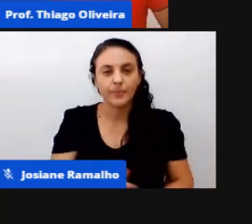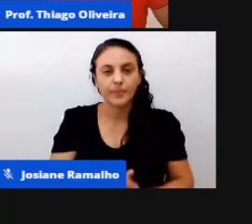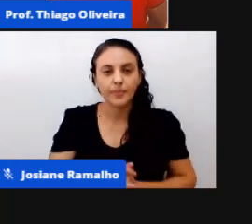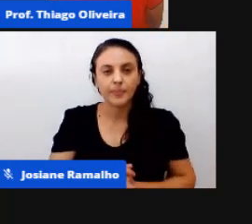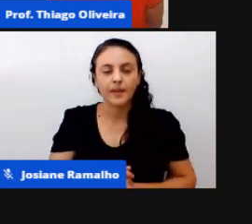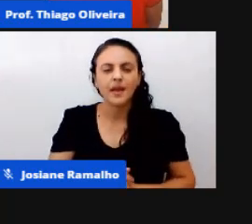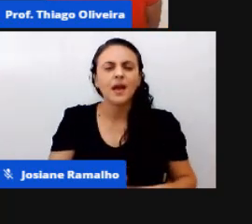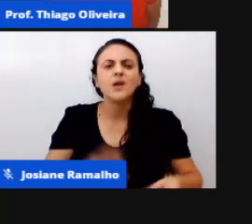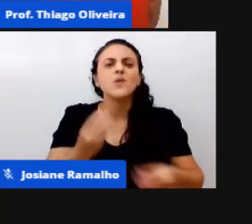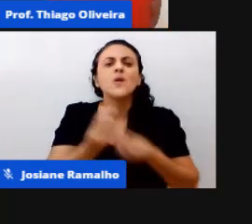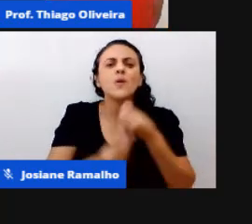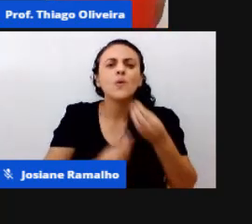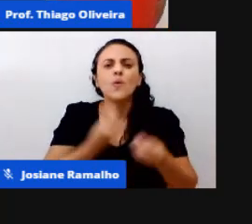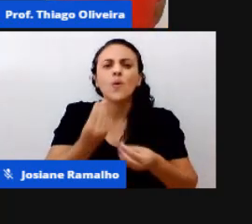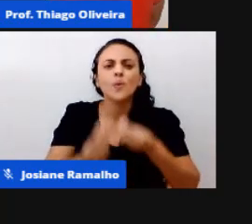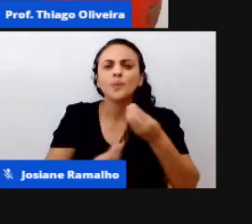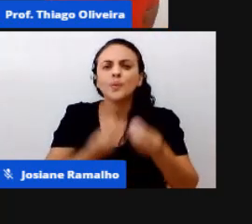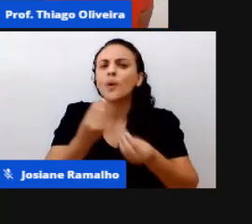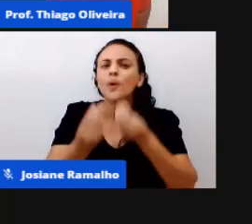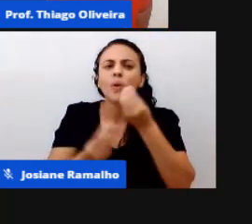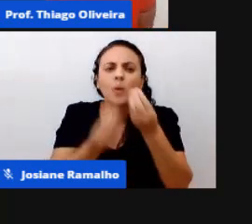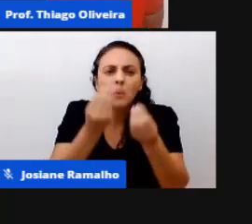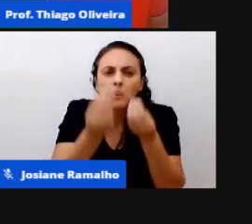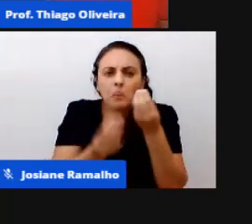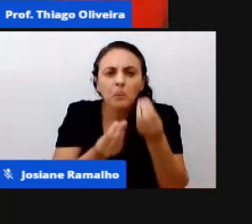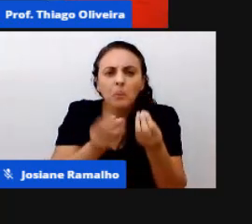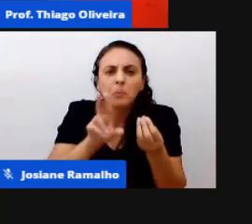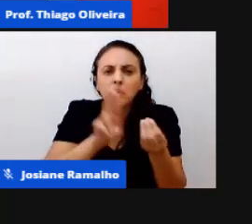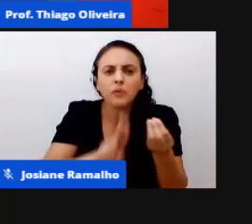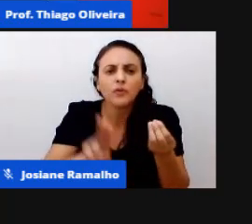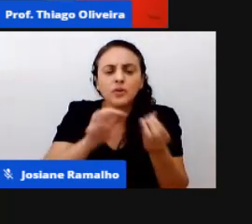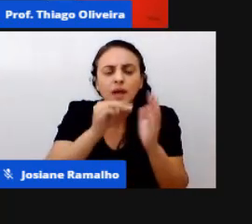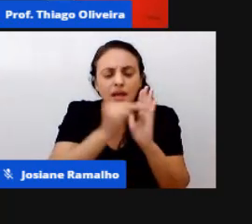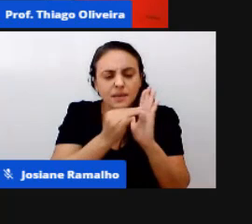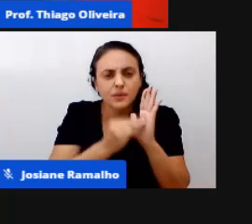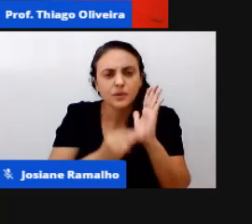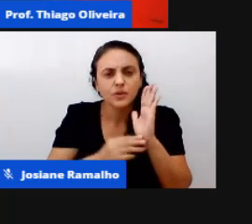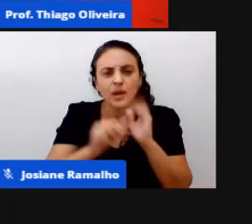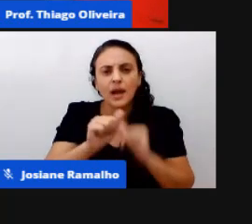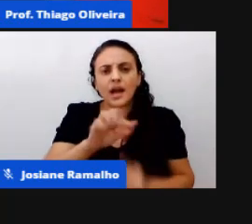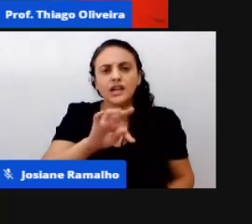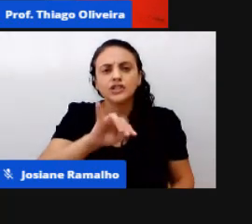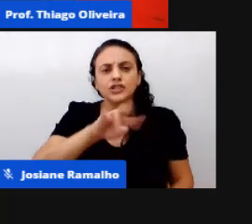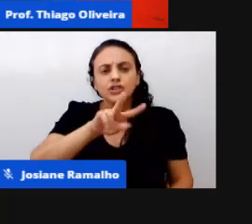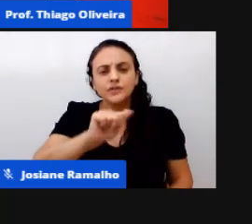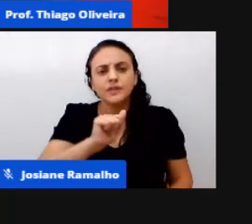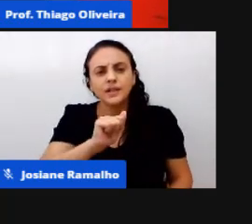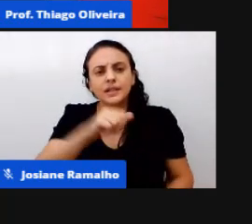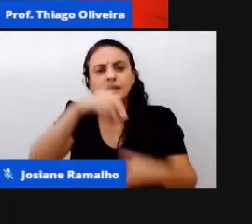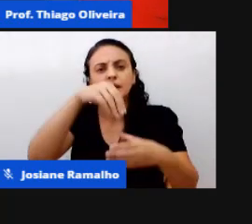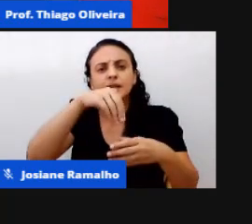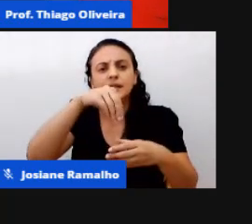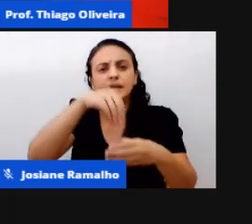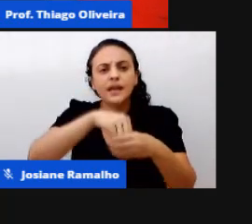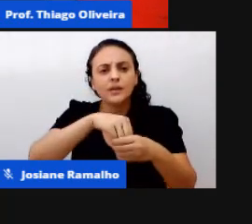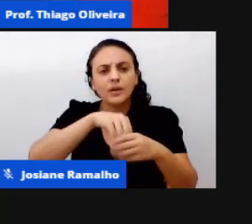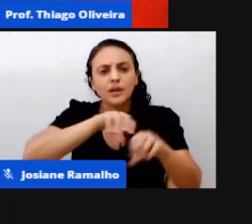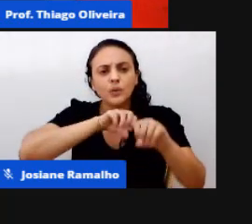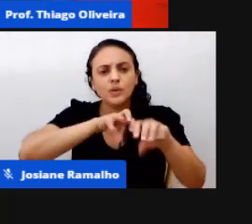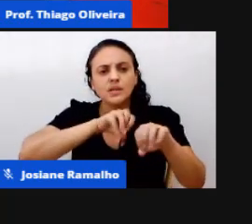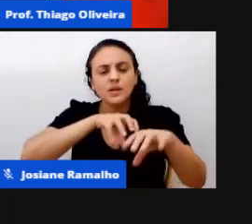Então, como é que eu vou aplicar, professor, essas metodologias ativas dentro do ensino remoto,